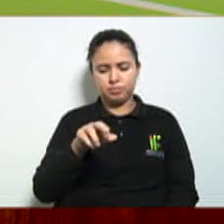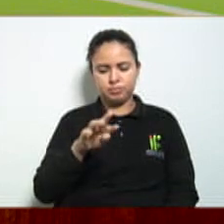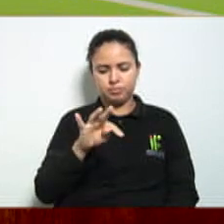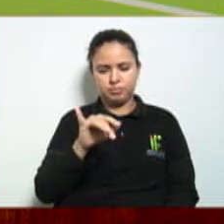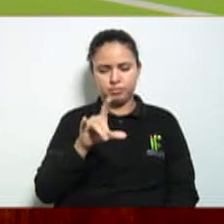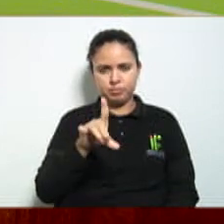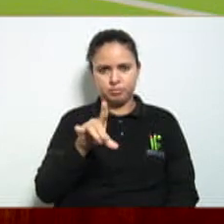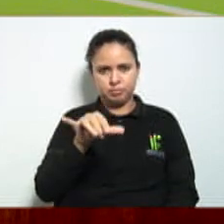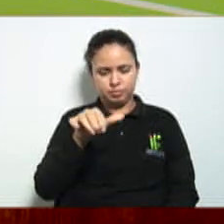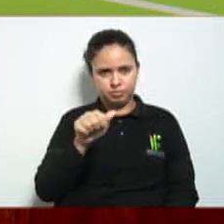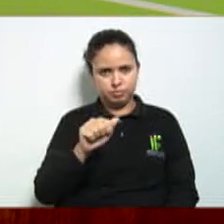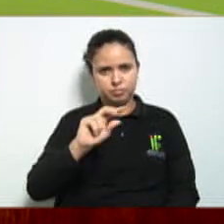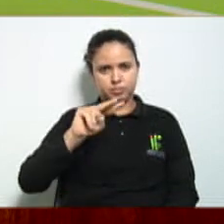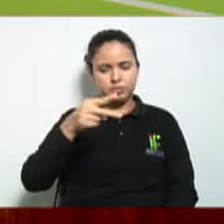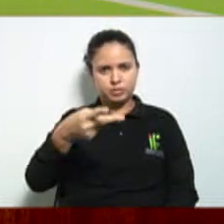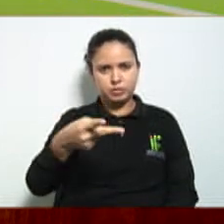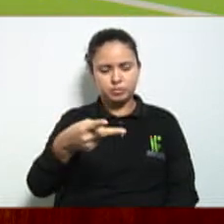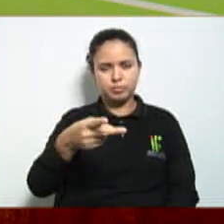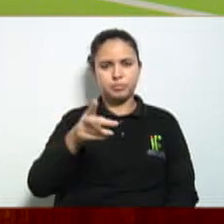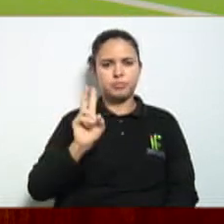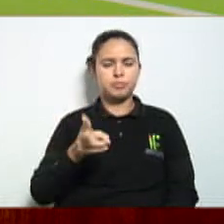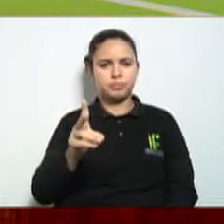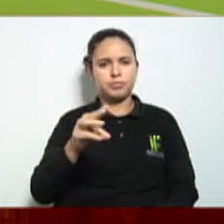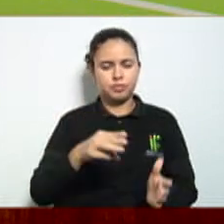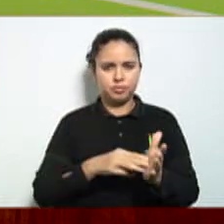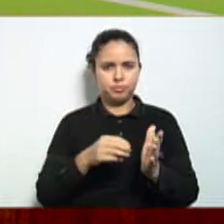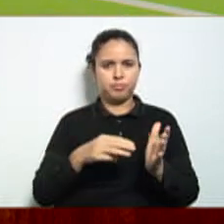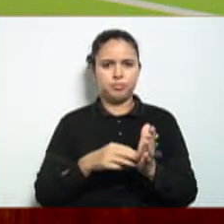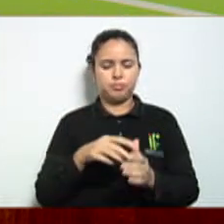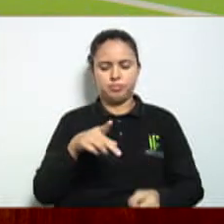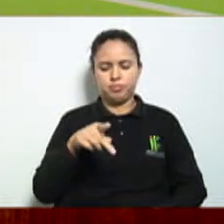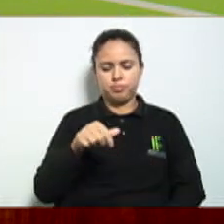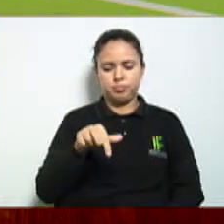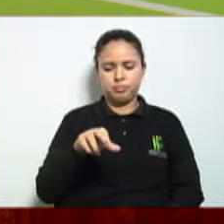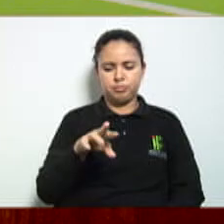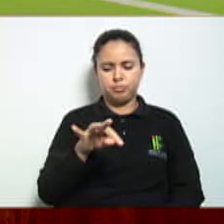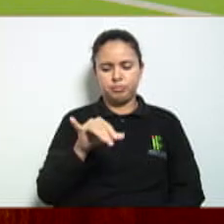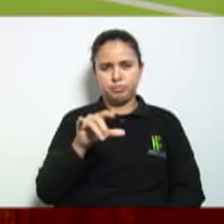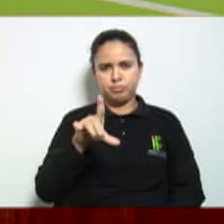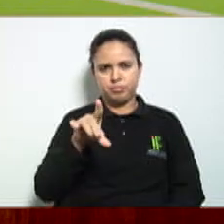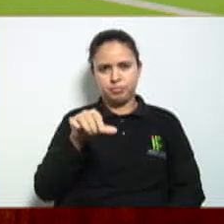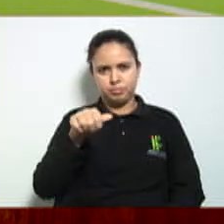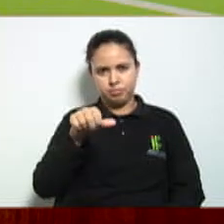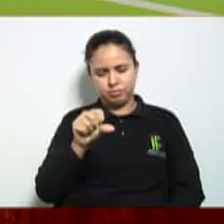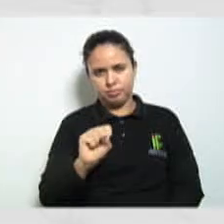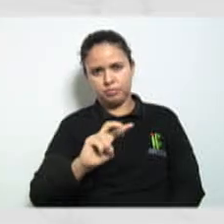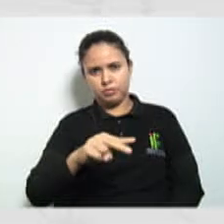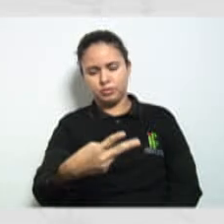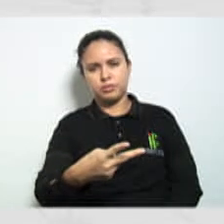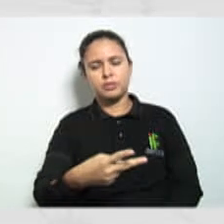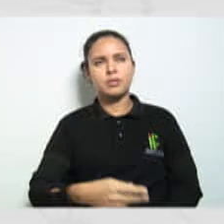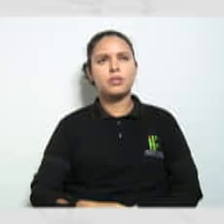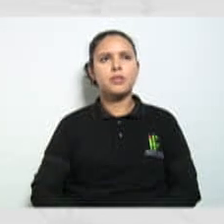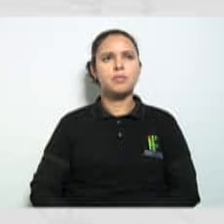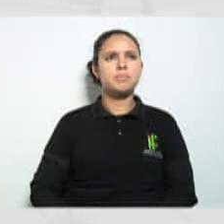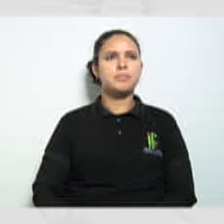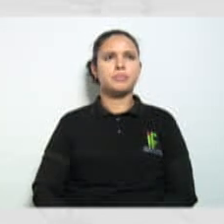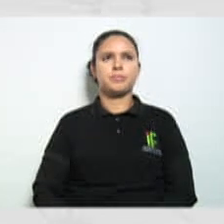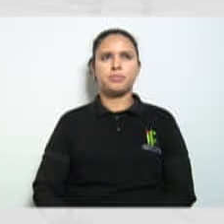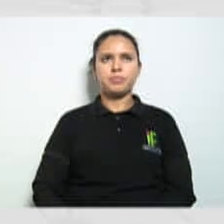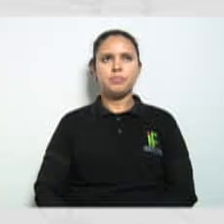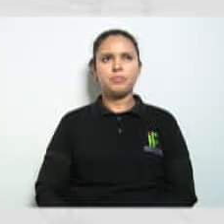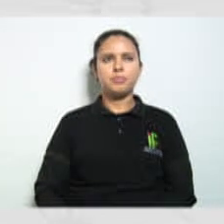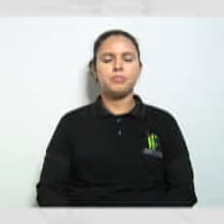na contabilidade? Dobradas, métodos das partidas dobradas, tá bom? Ok, continuando aqui no slide, a